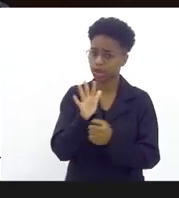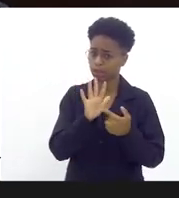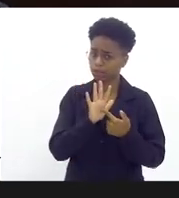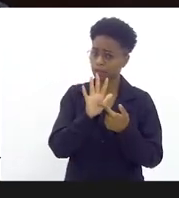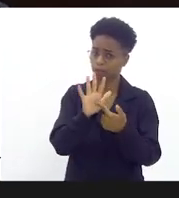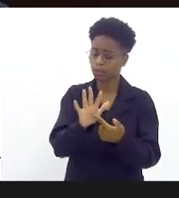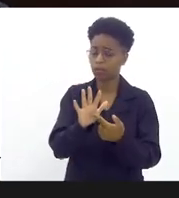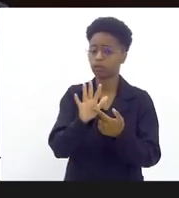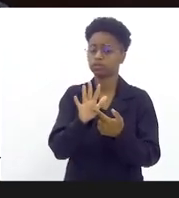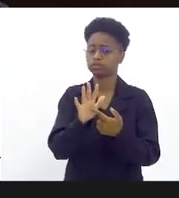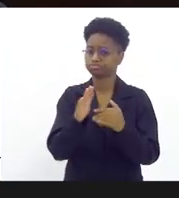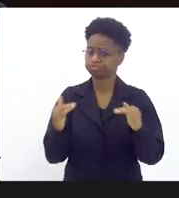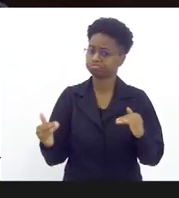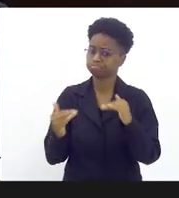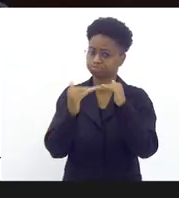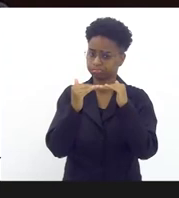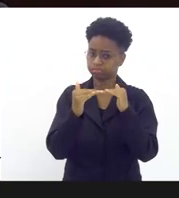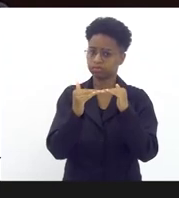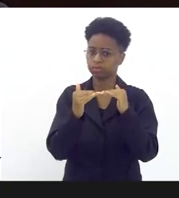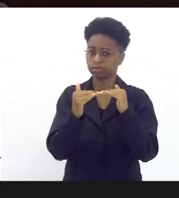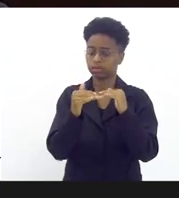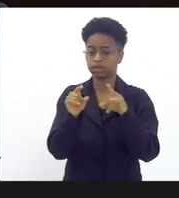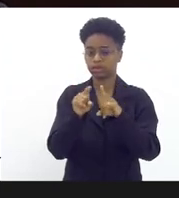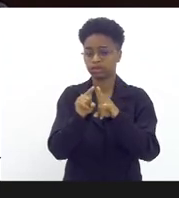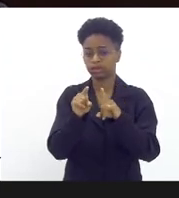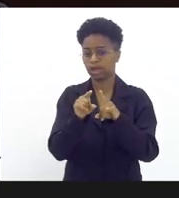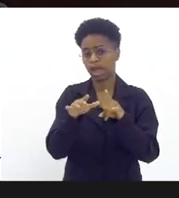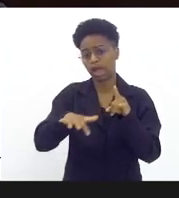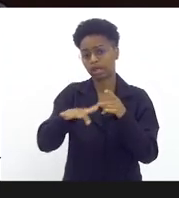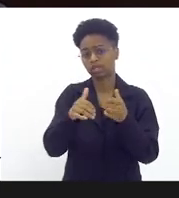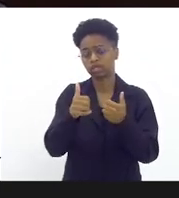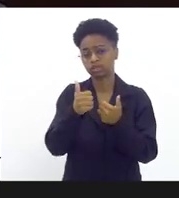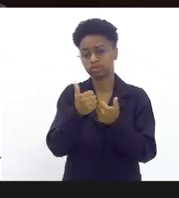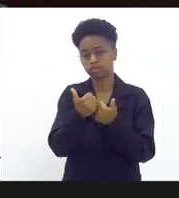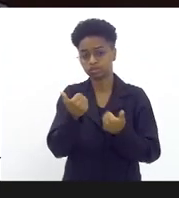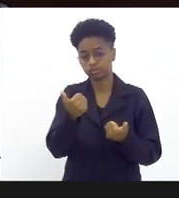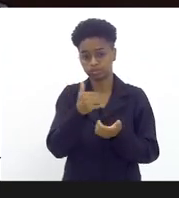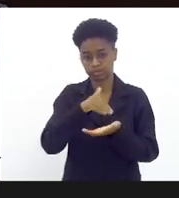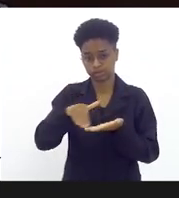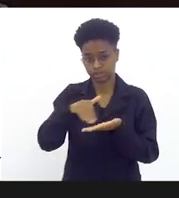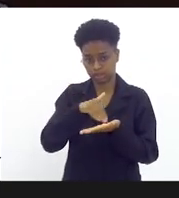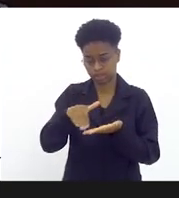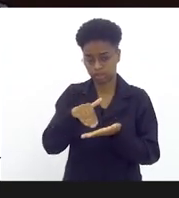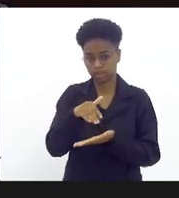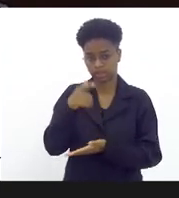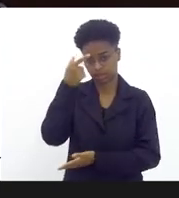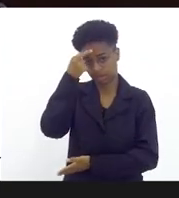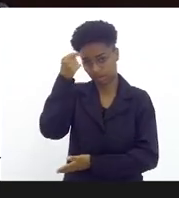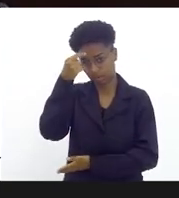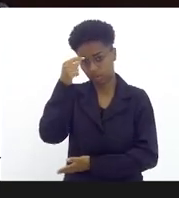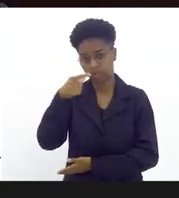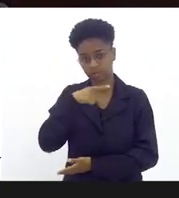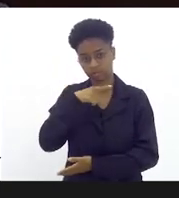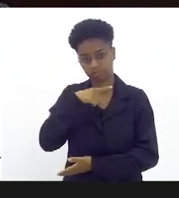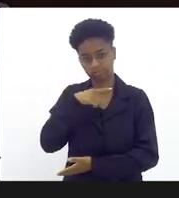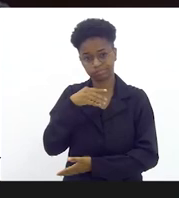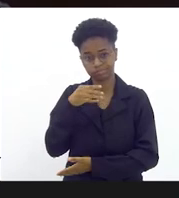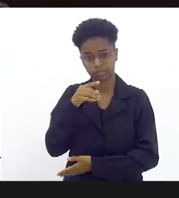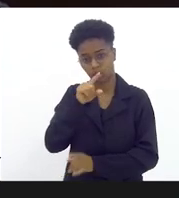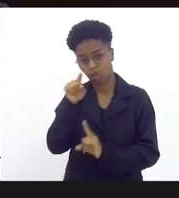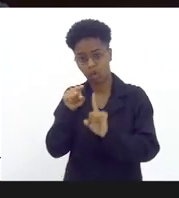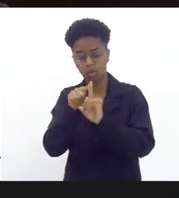forma favorável, pelo menos na sua subsecretaria de graduação, a inclusão de cotas,